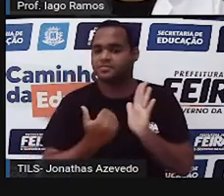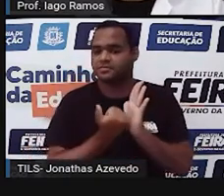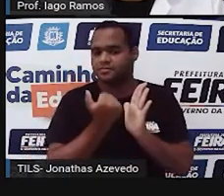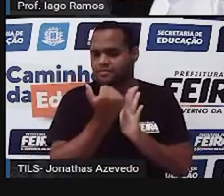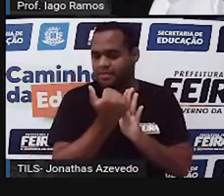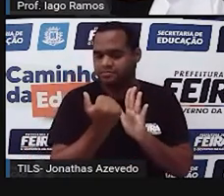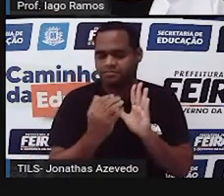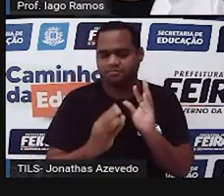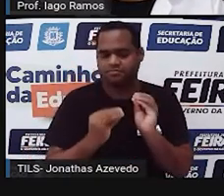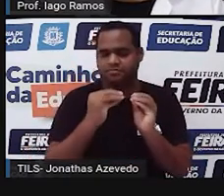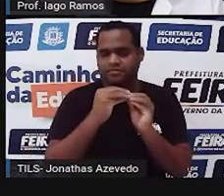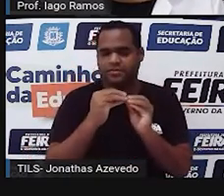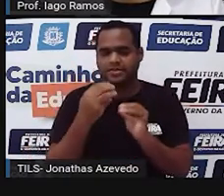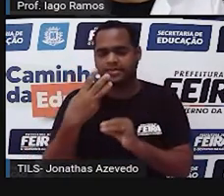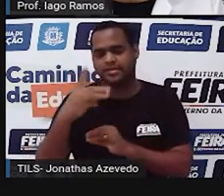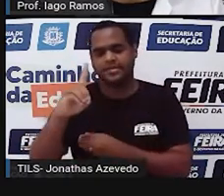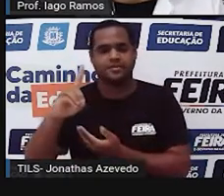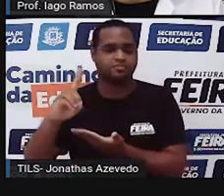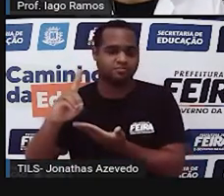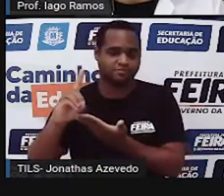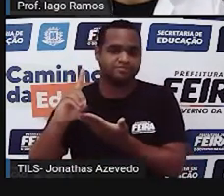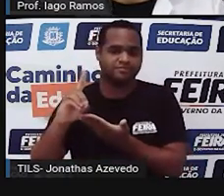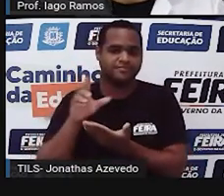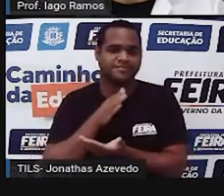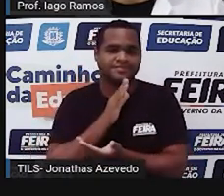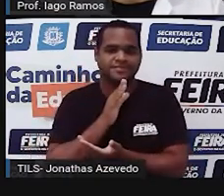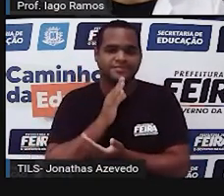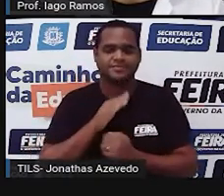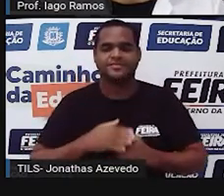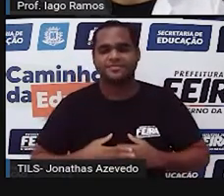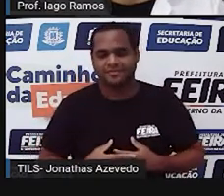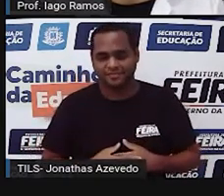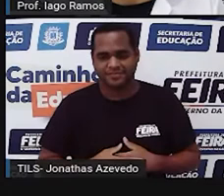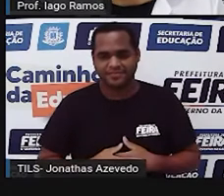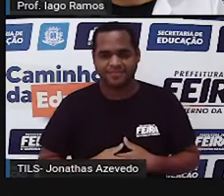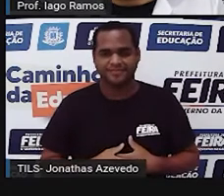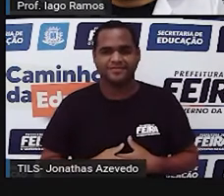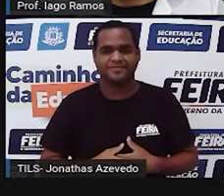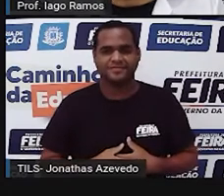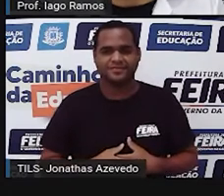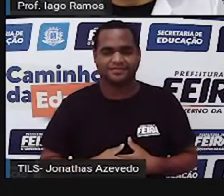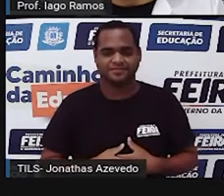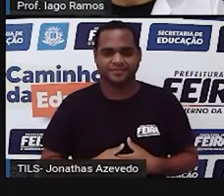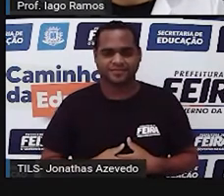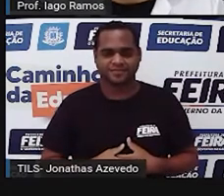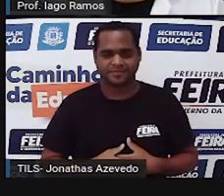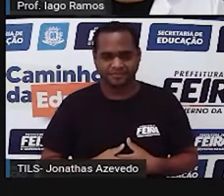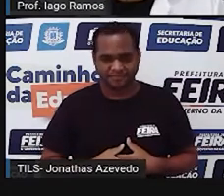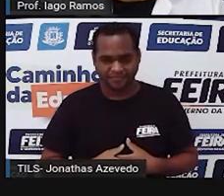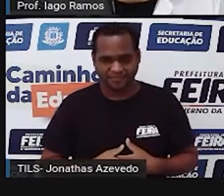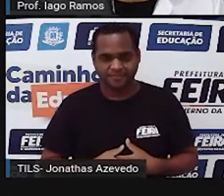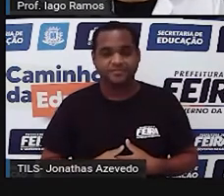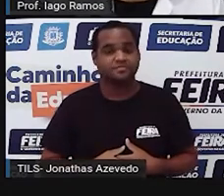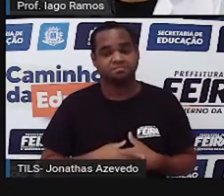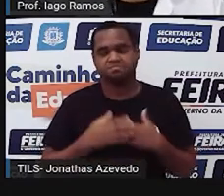as figuras de três dimensões que a gente disse tridimensionais tá